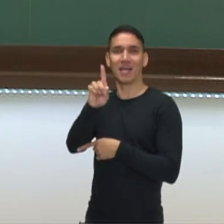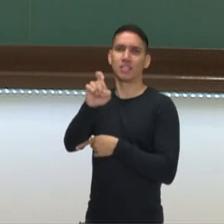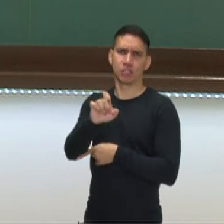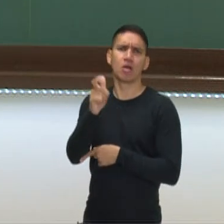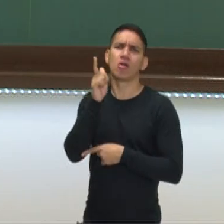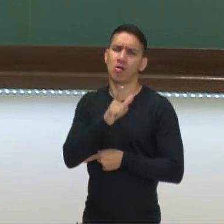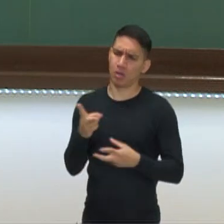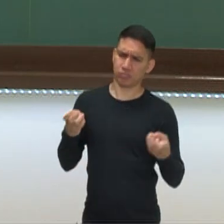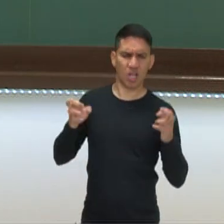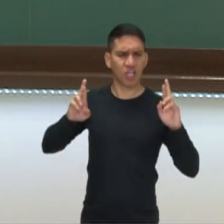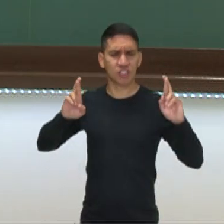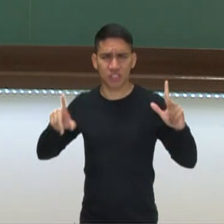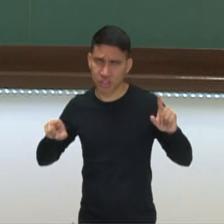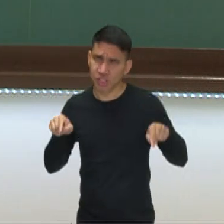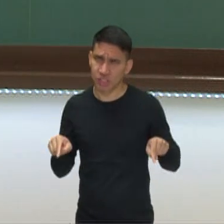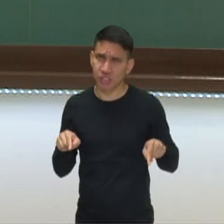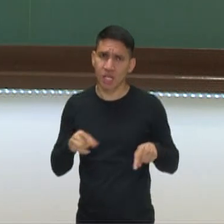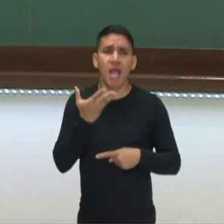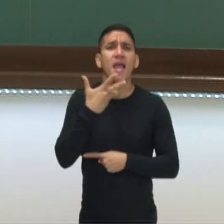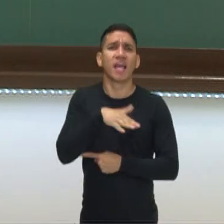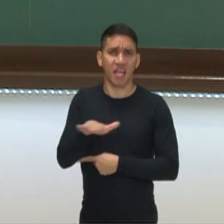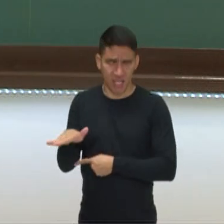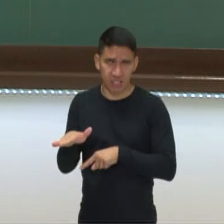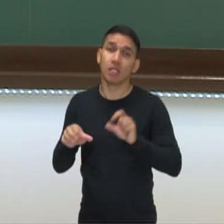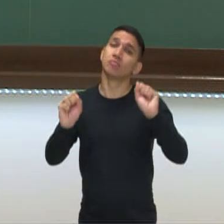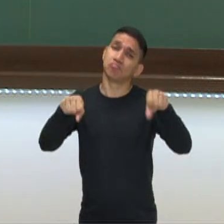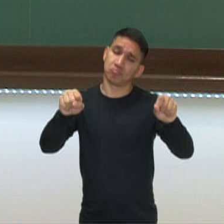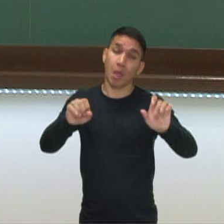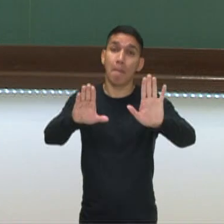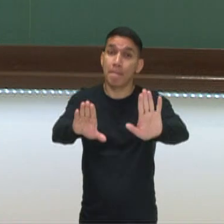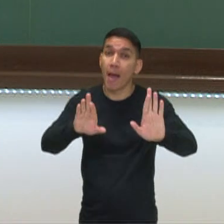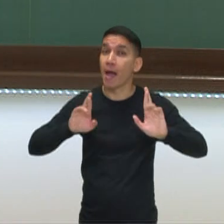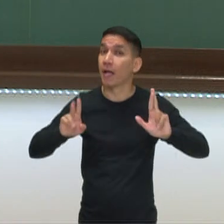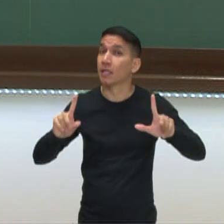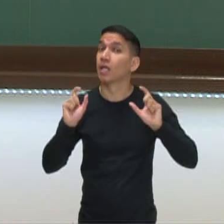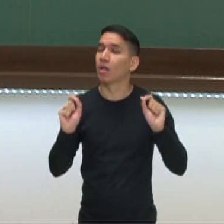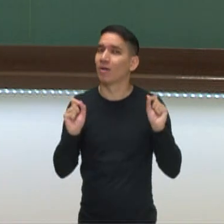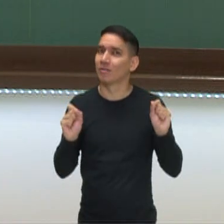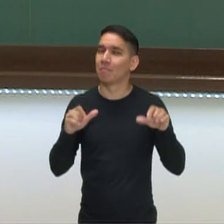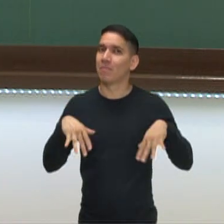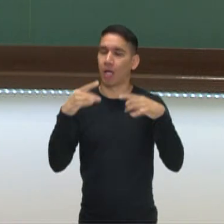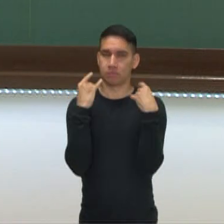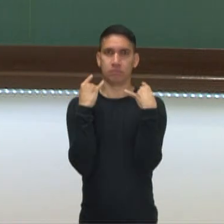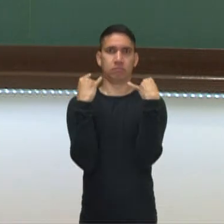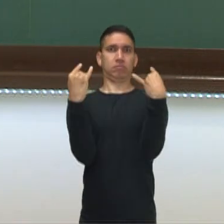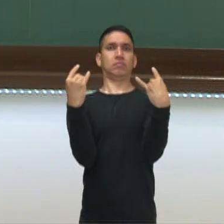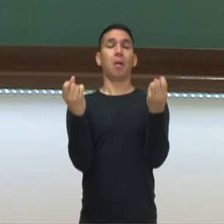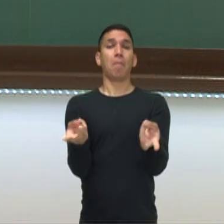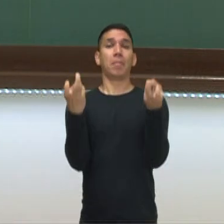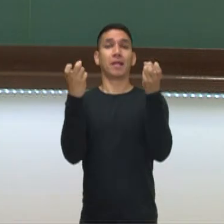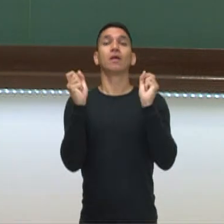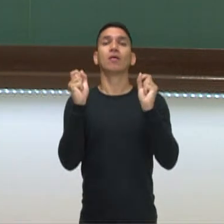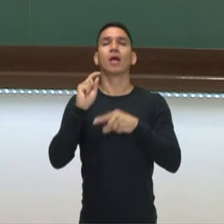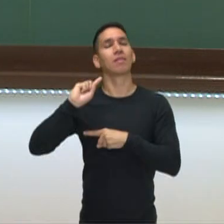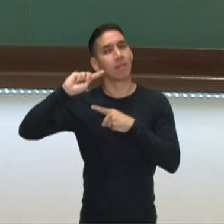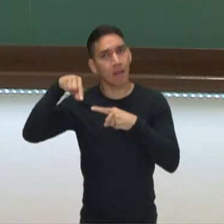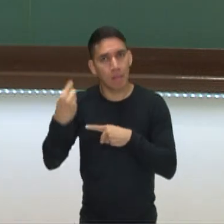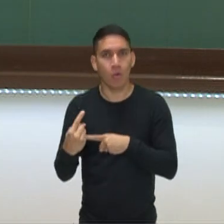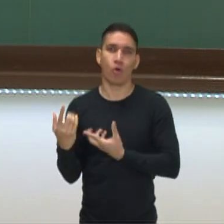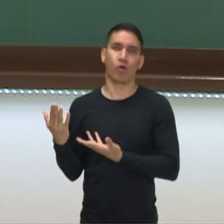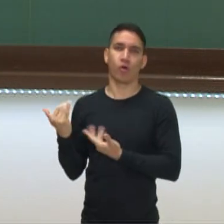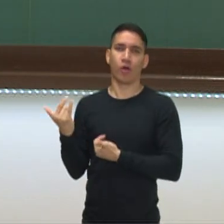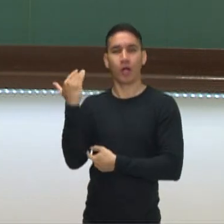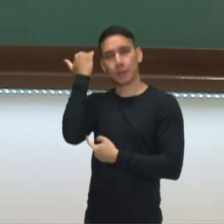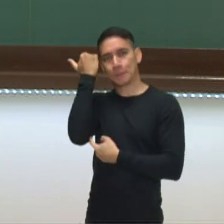menina? Claro que dá, né? Porém, as diferenças ficam mais evidentes depois da adolescência.